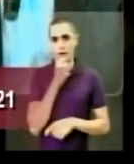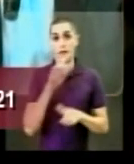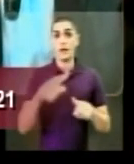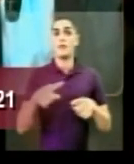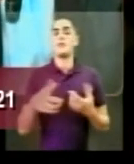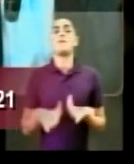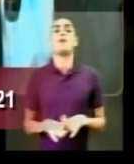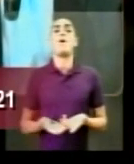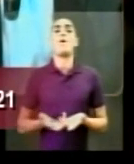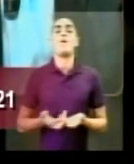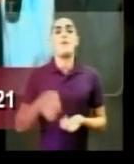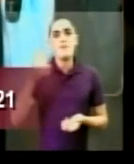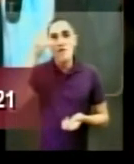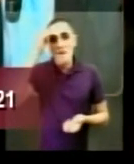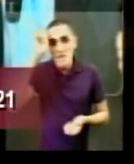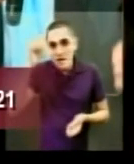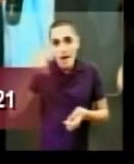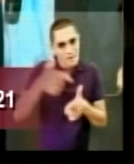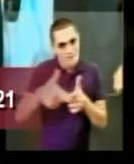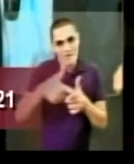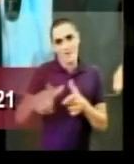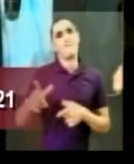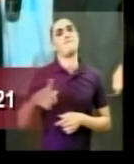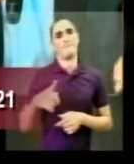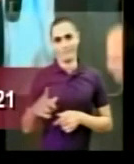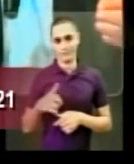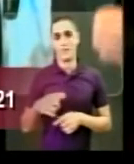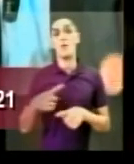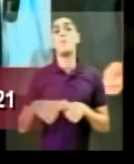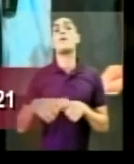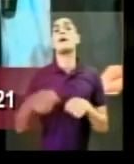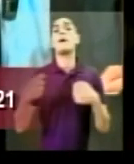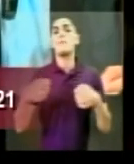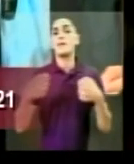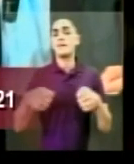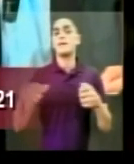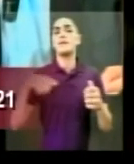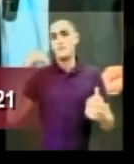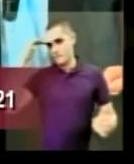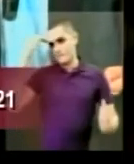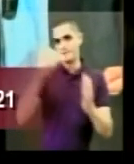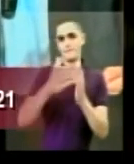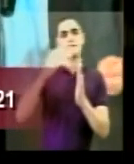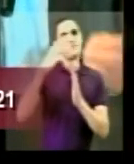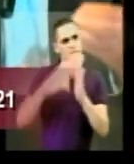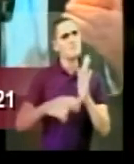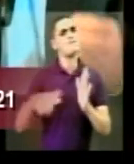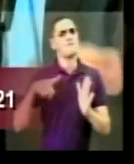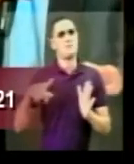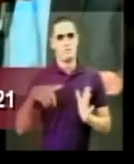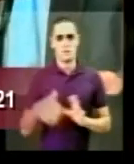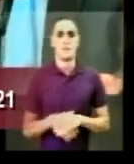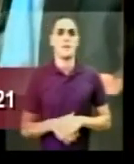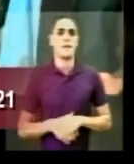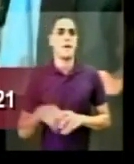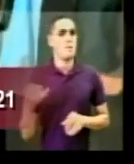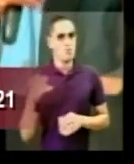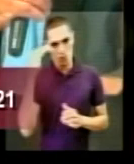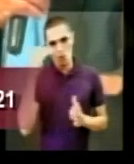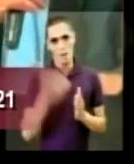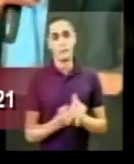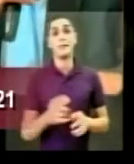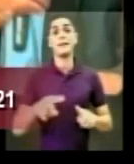própria carne, claro. Por quê? Porque existe uma regra e essa regra é fundamental. Então, no primeiro dia